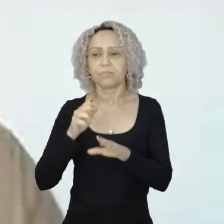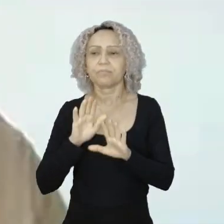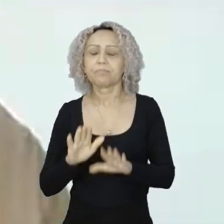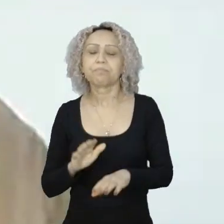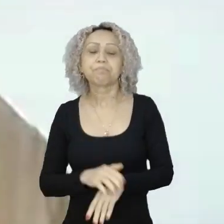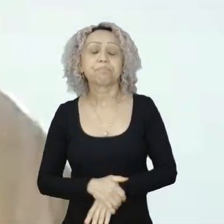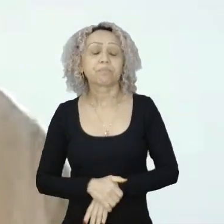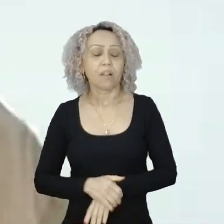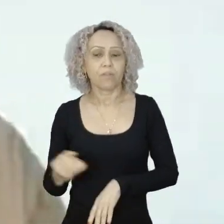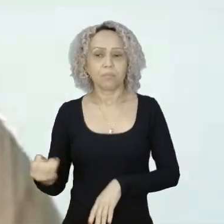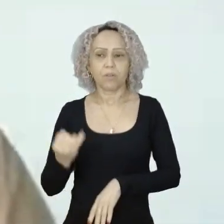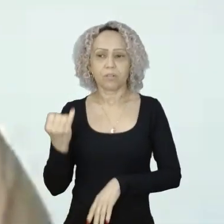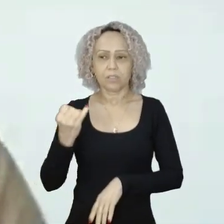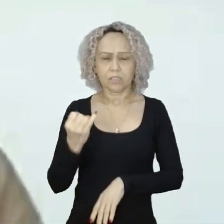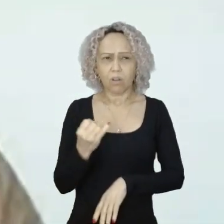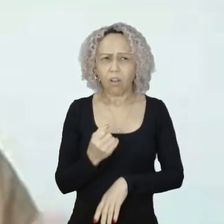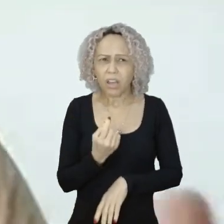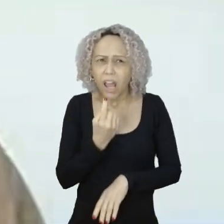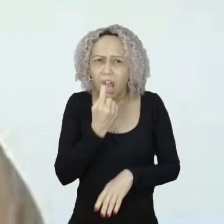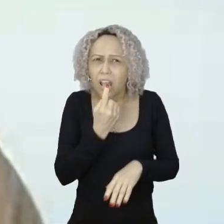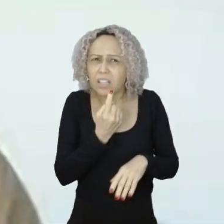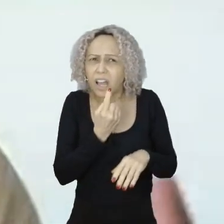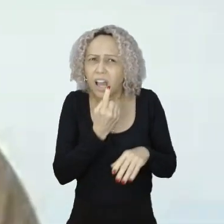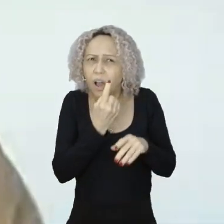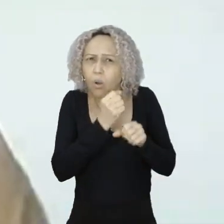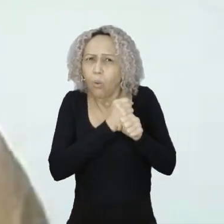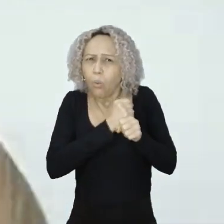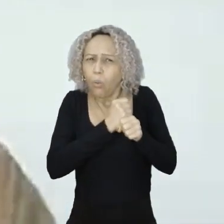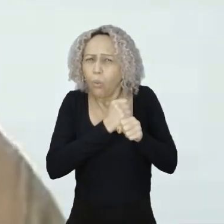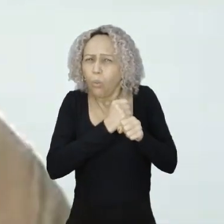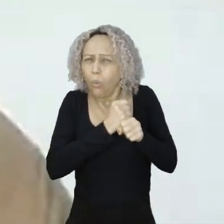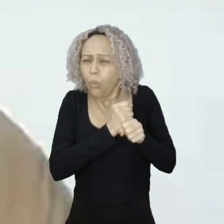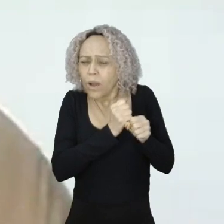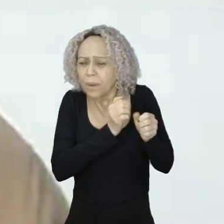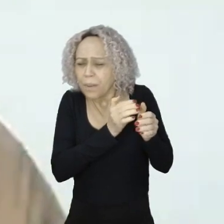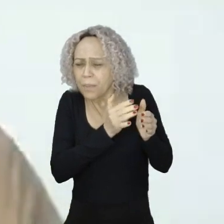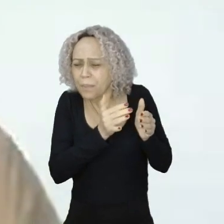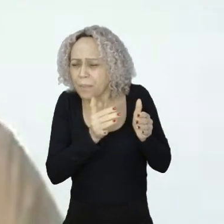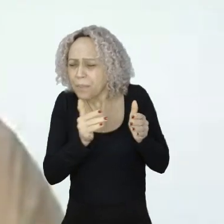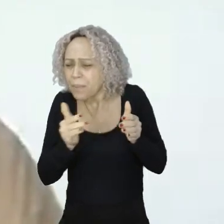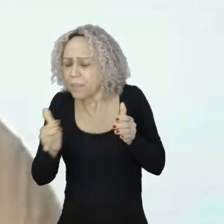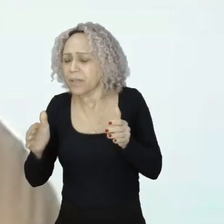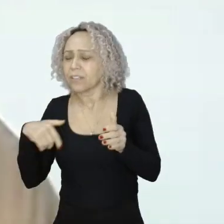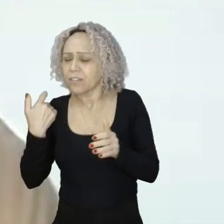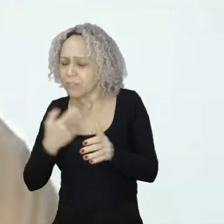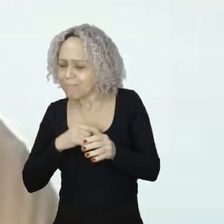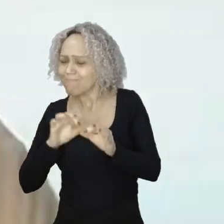desse congresso há mais de um ano. Esse congresso era para ser realizado em